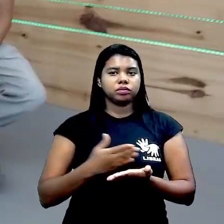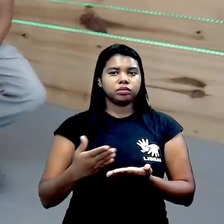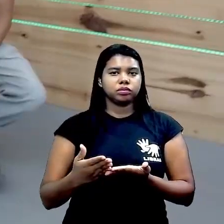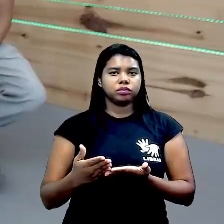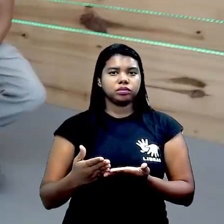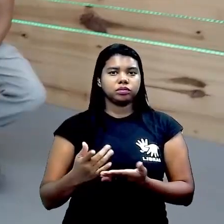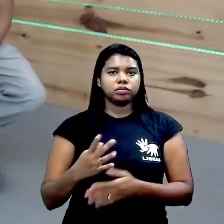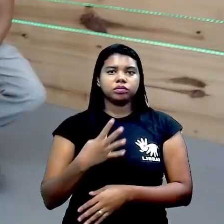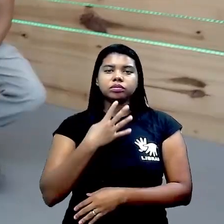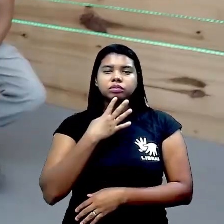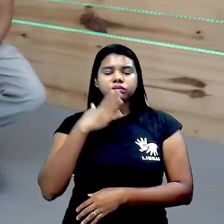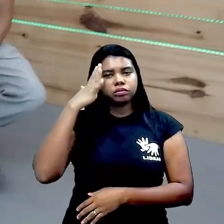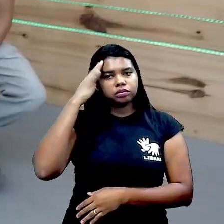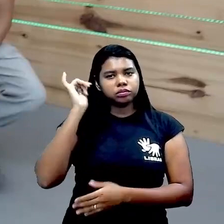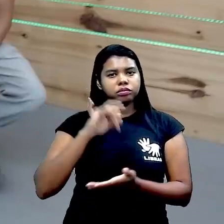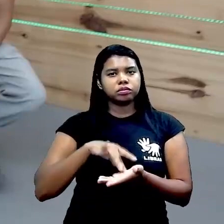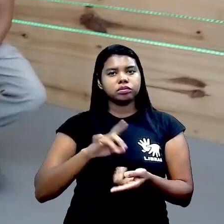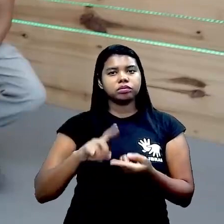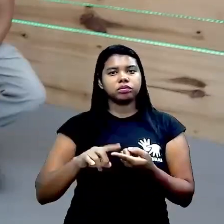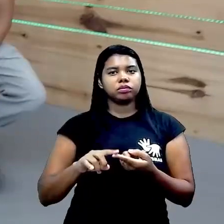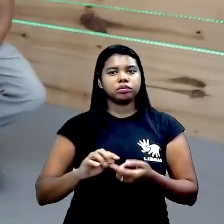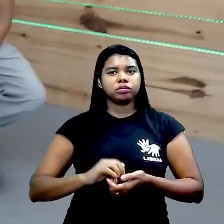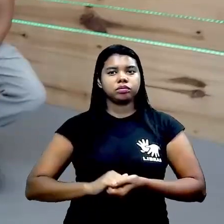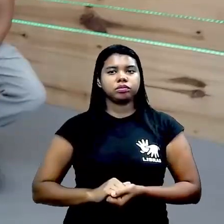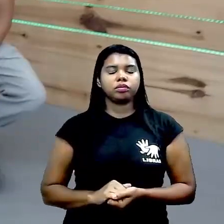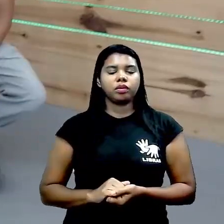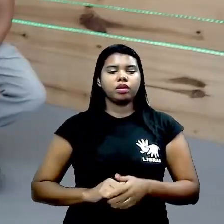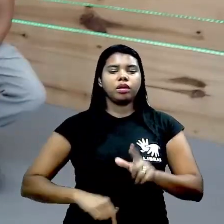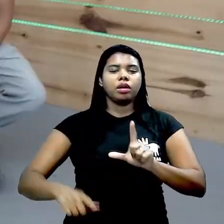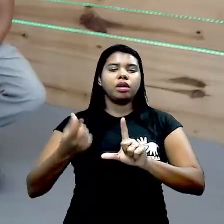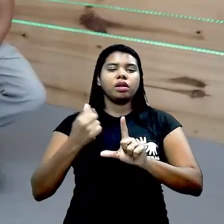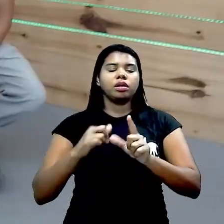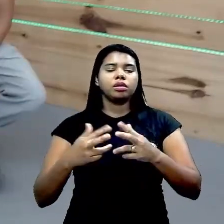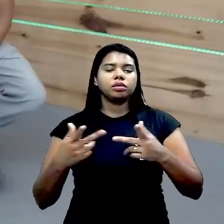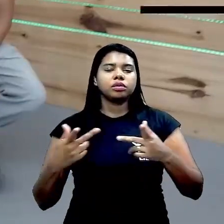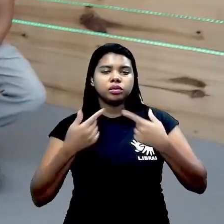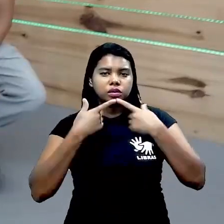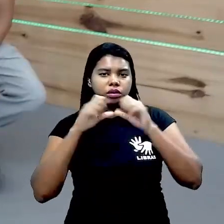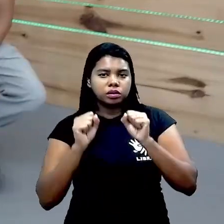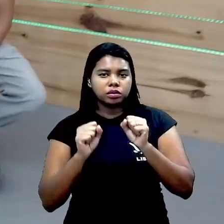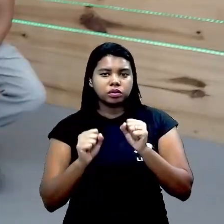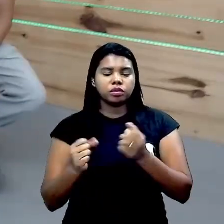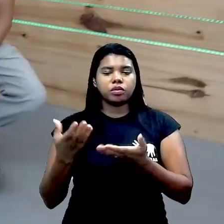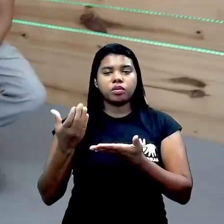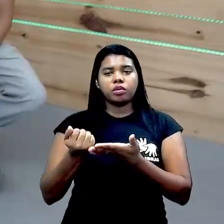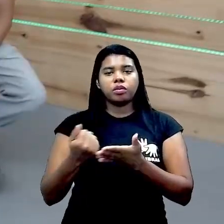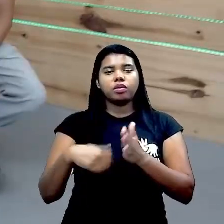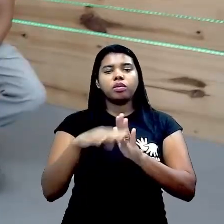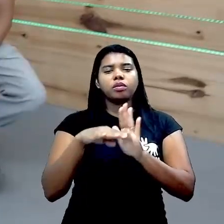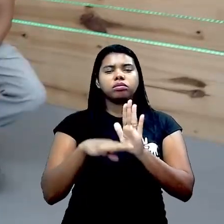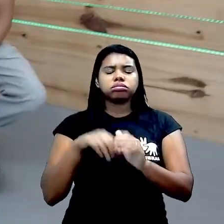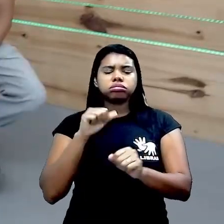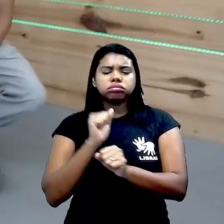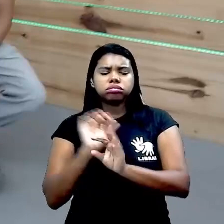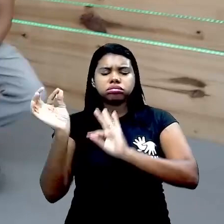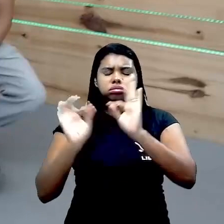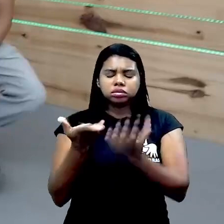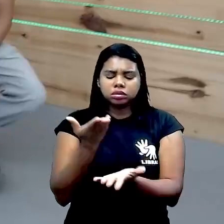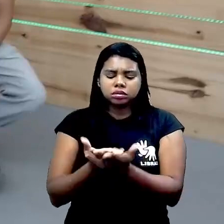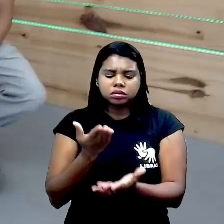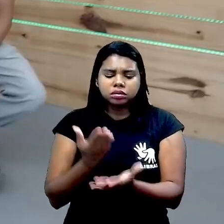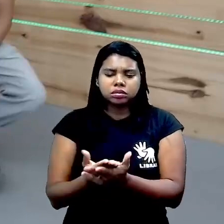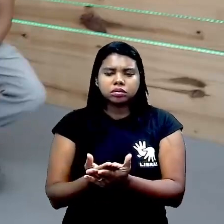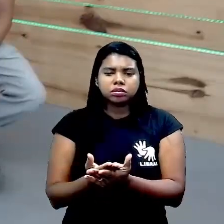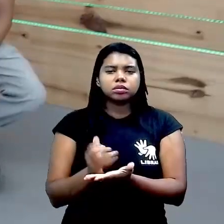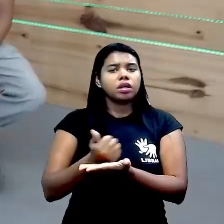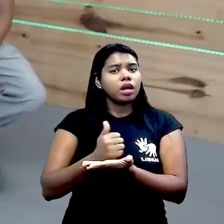não conhecia a ferramenta, mas por conhecer lógica, por conhecer outras linguagens de programação, ele parou, se debruçou, estudou e fez